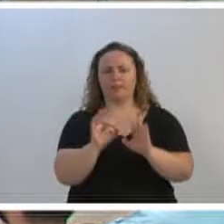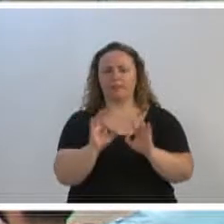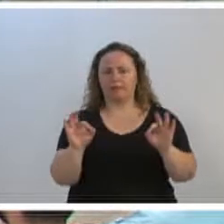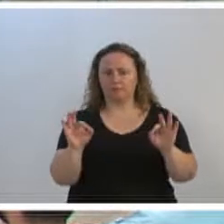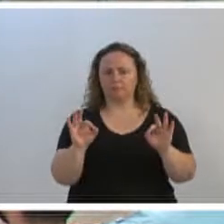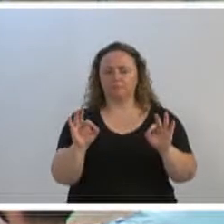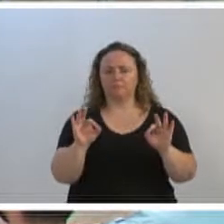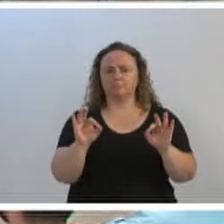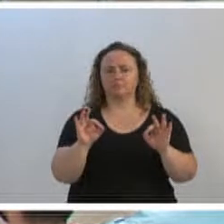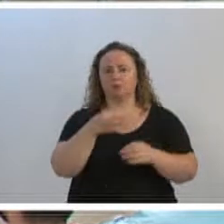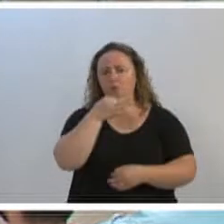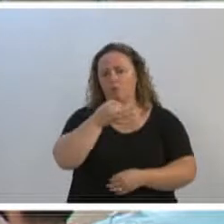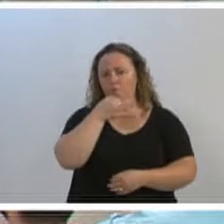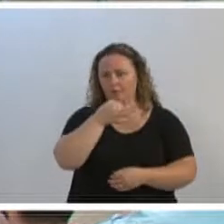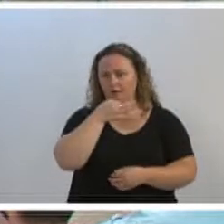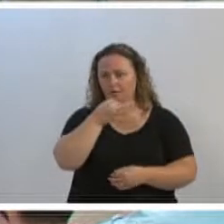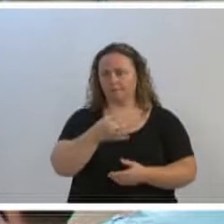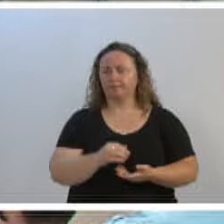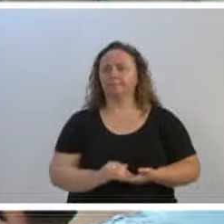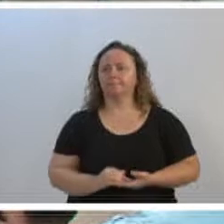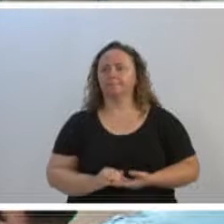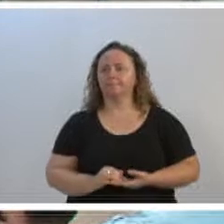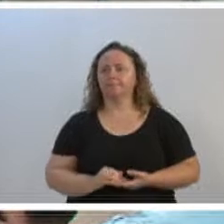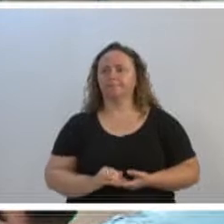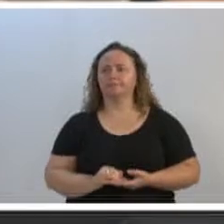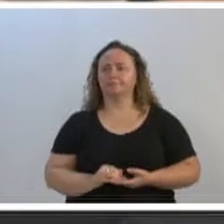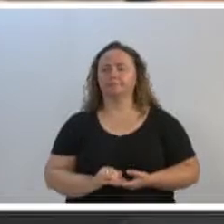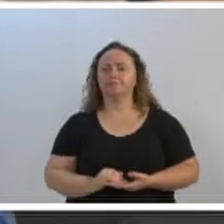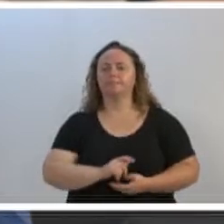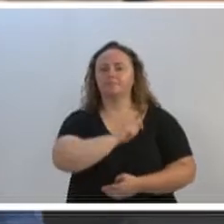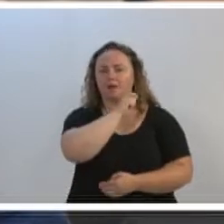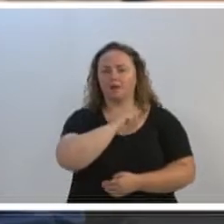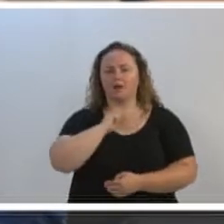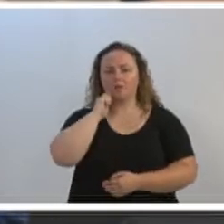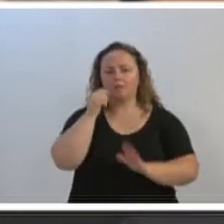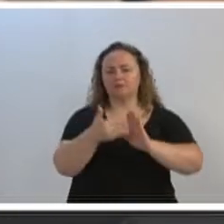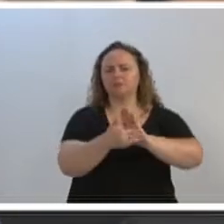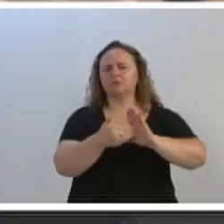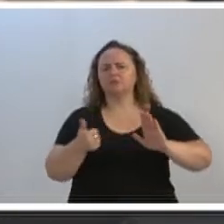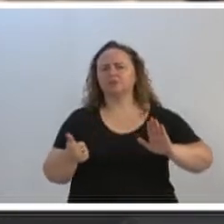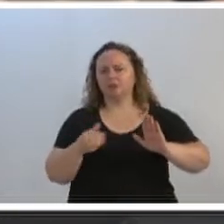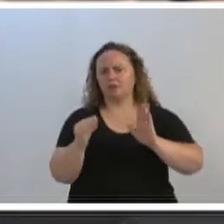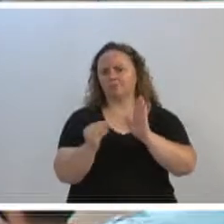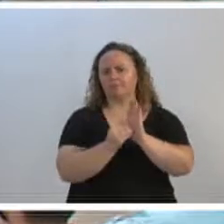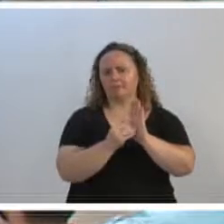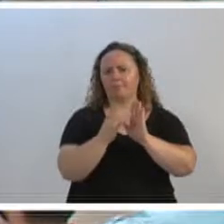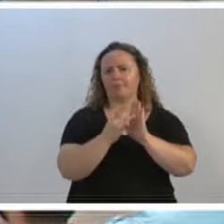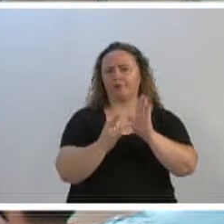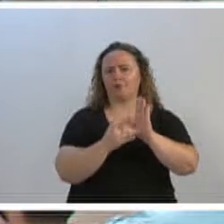então. Dando continuidade, ouço pela ordem, vereador Alba. Retirada de indicação da pauta.